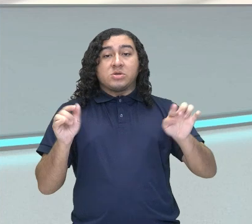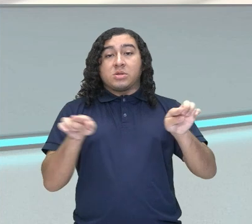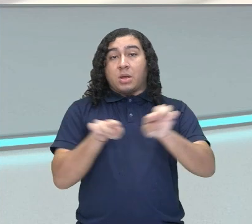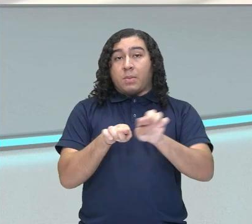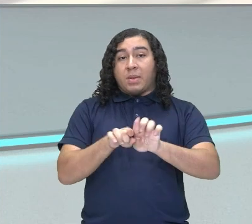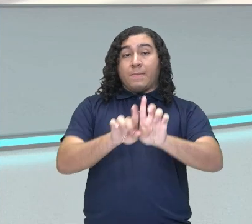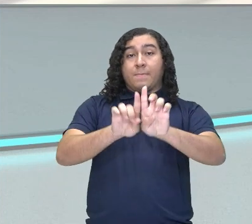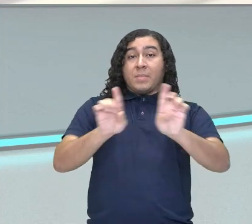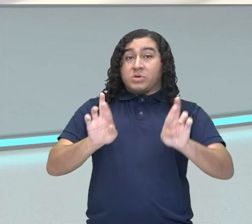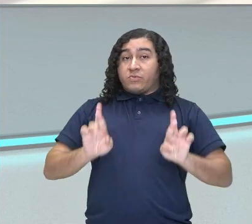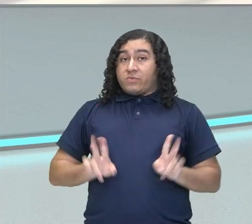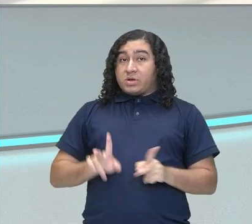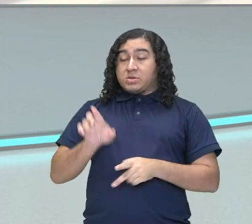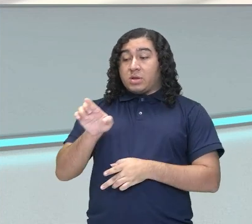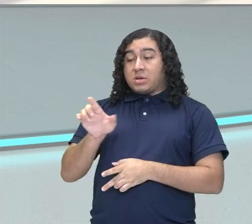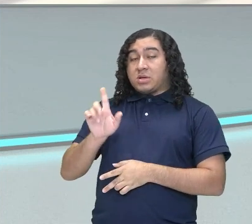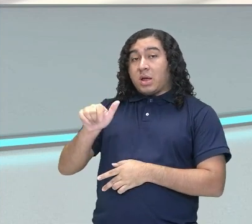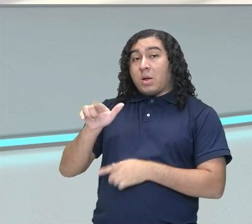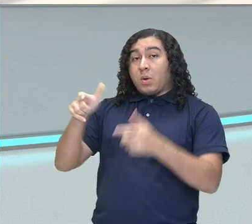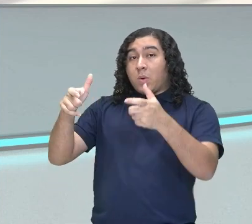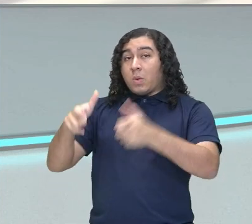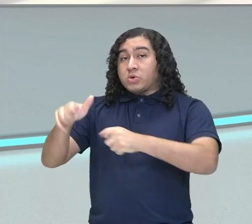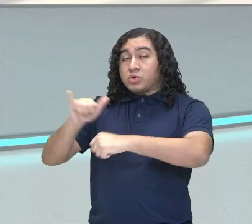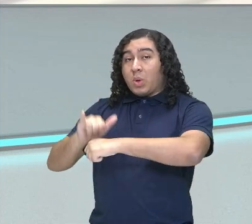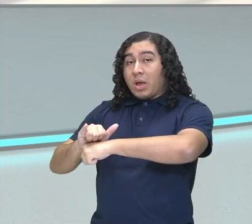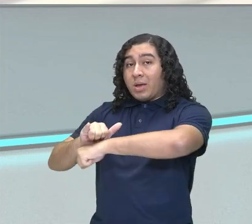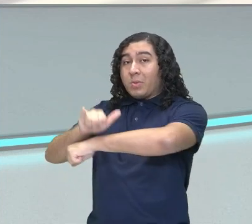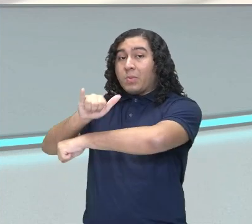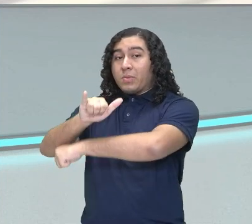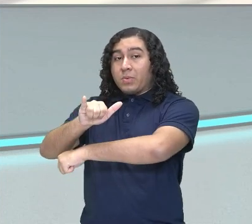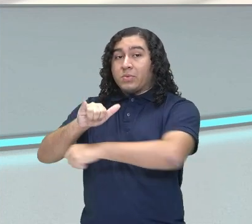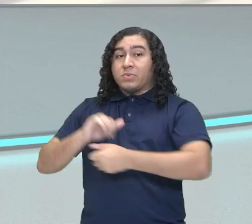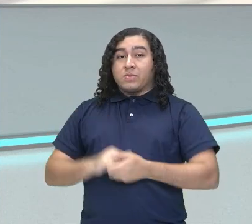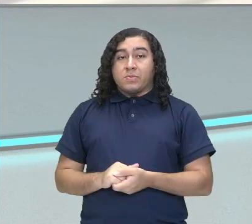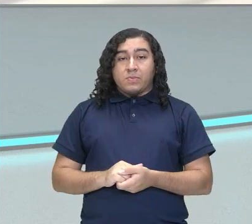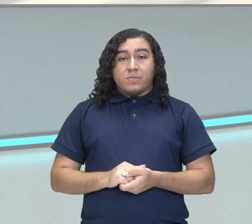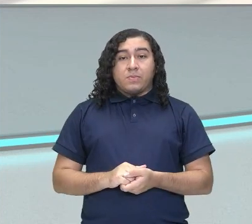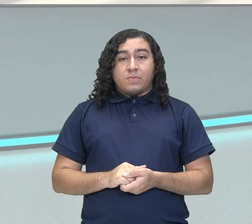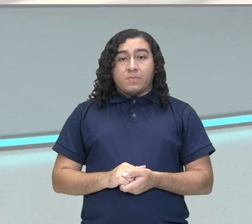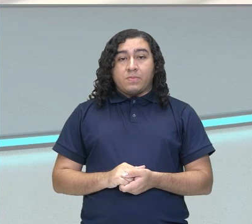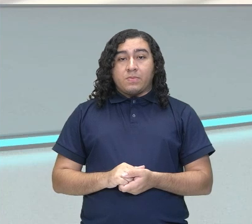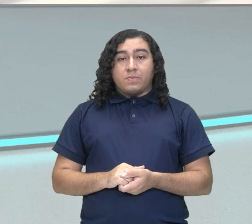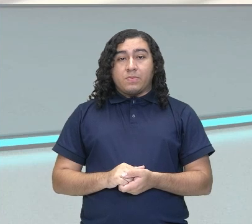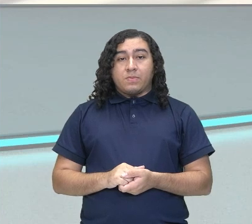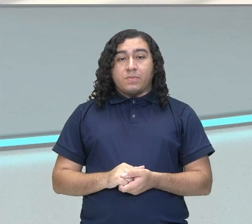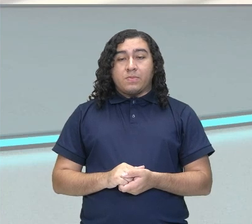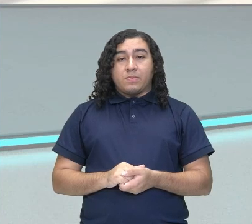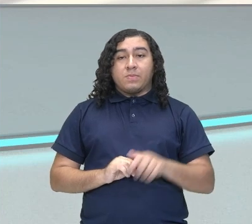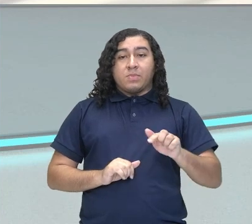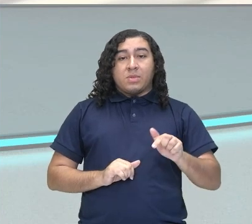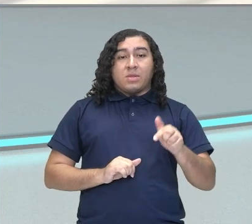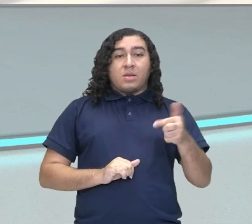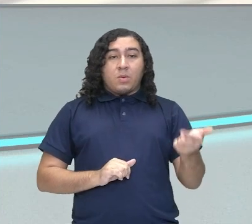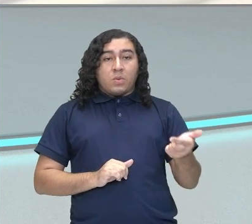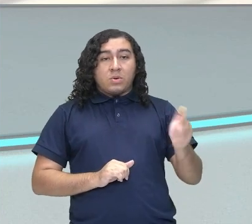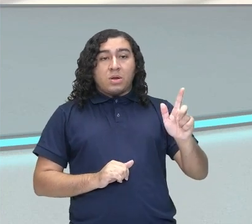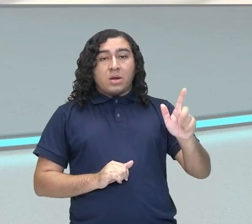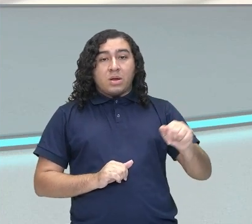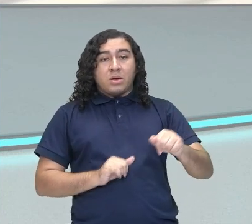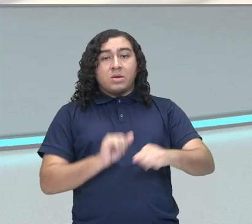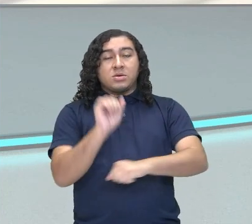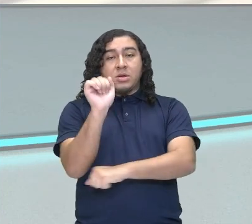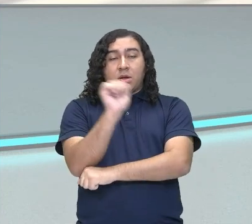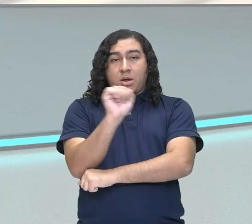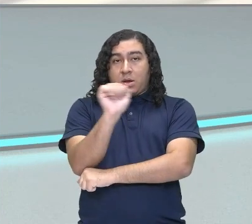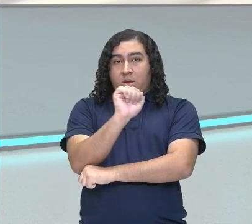família está no aeroporto, estão viajando de carro. E aqui estão pela estrada, viajando de carro.